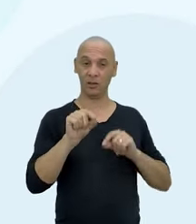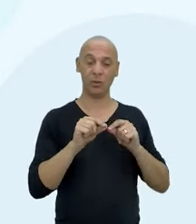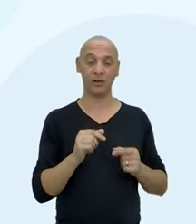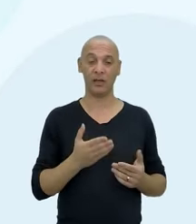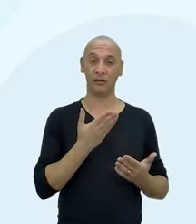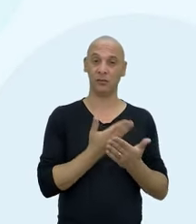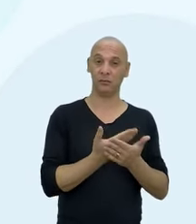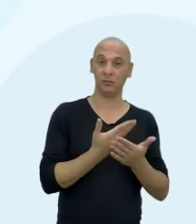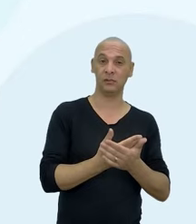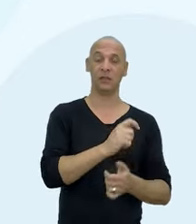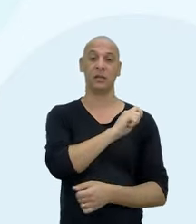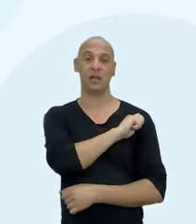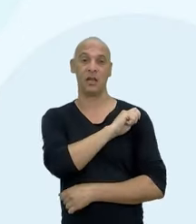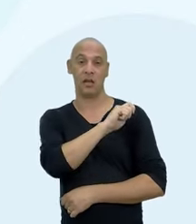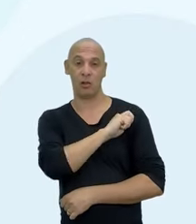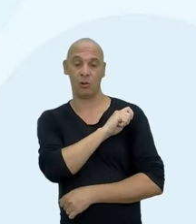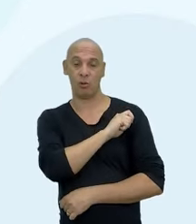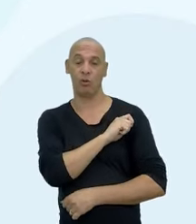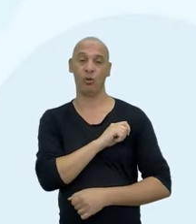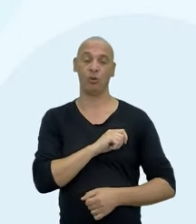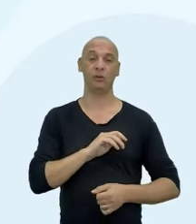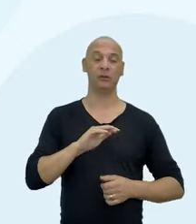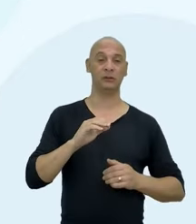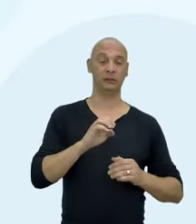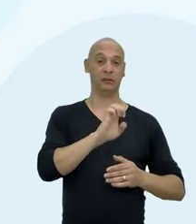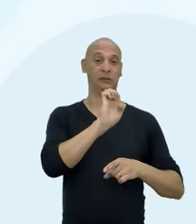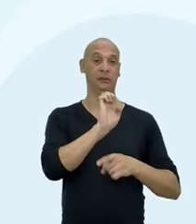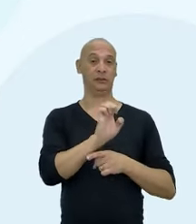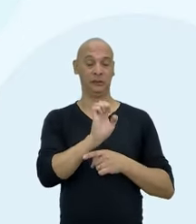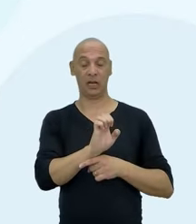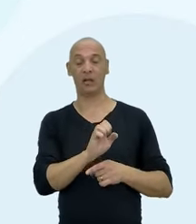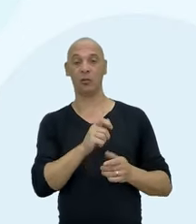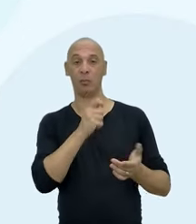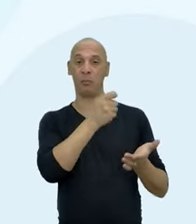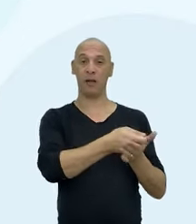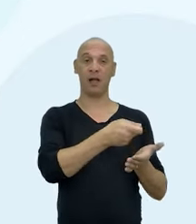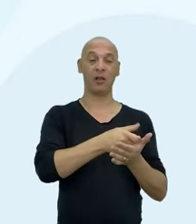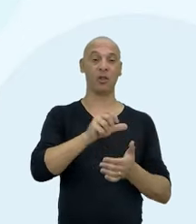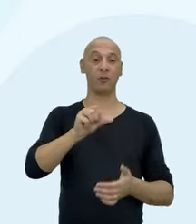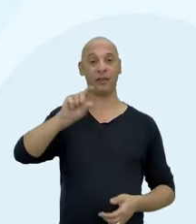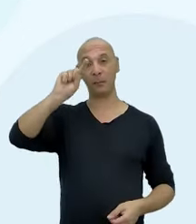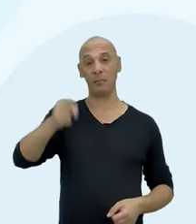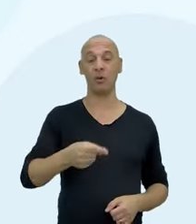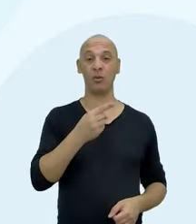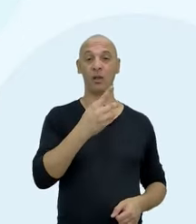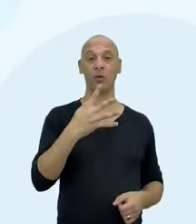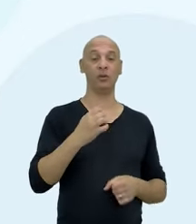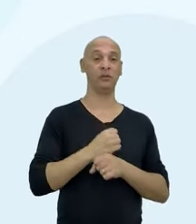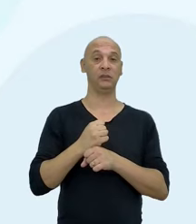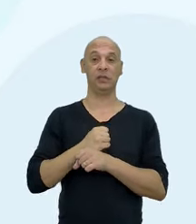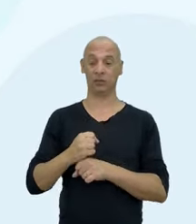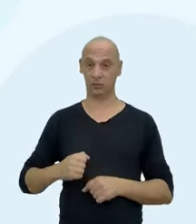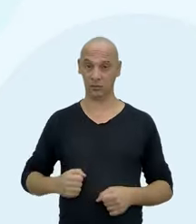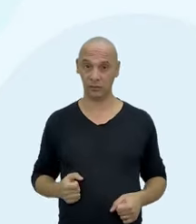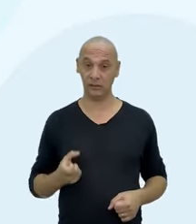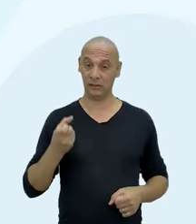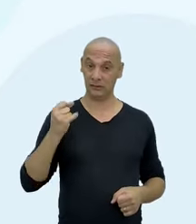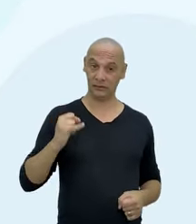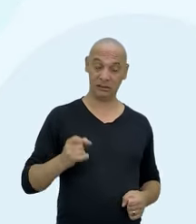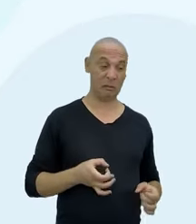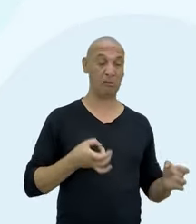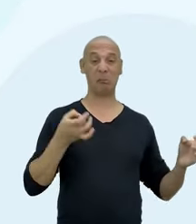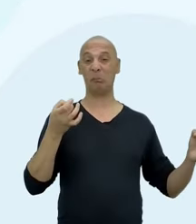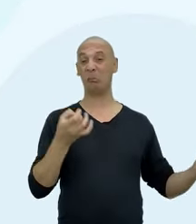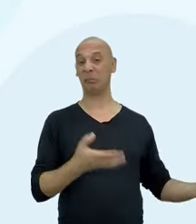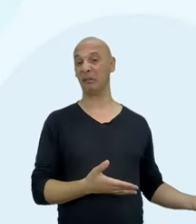o estudante custa ao estado o mil Durante 14 anos noventa mil-réis e se ele